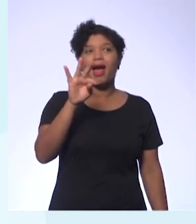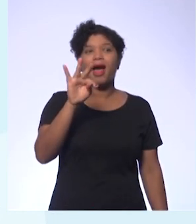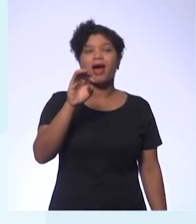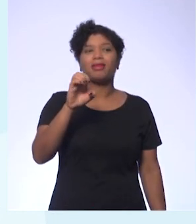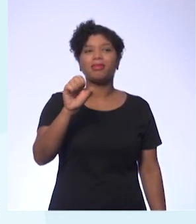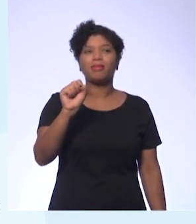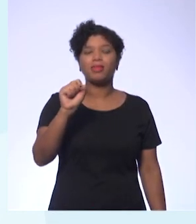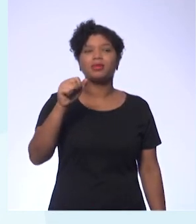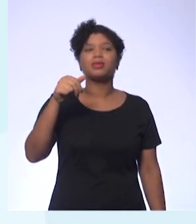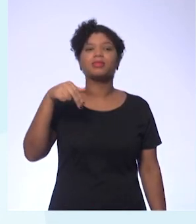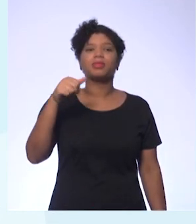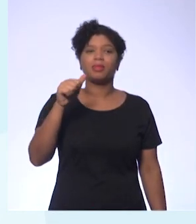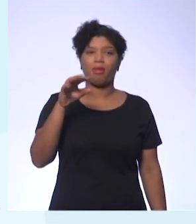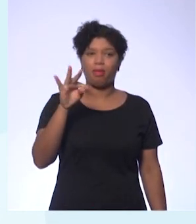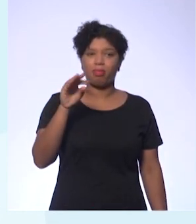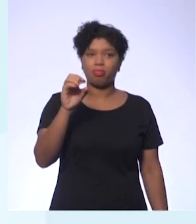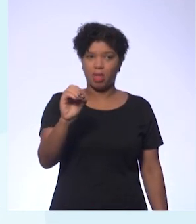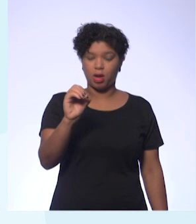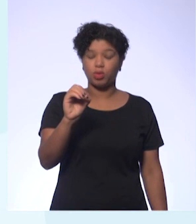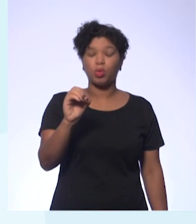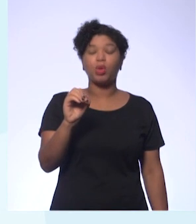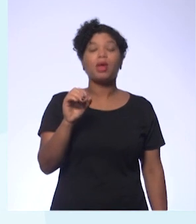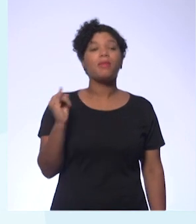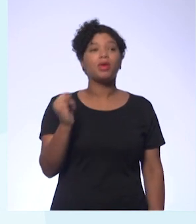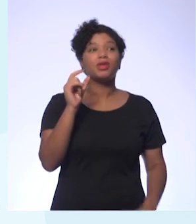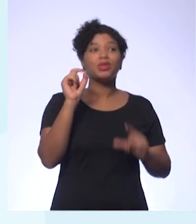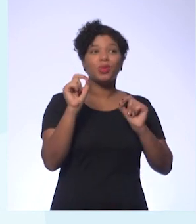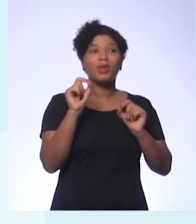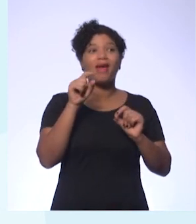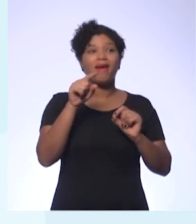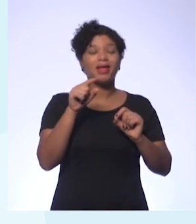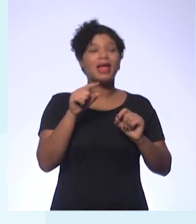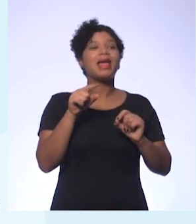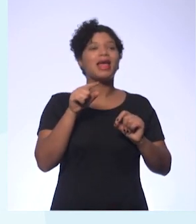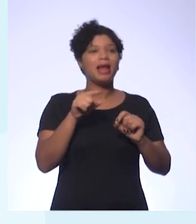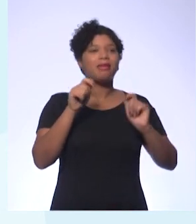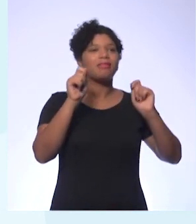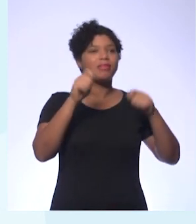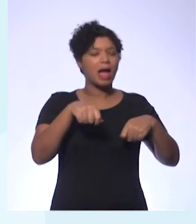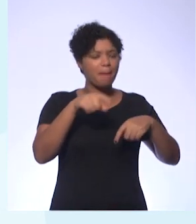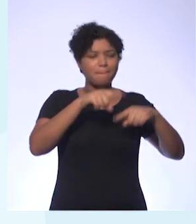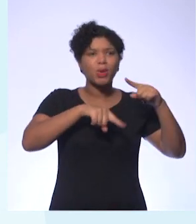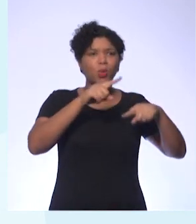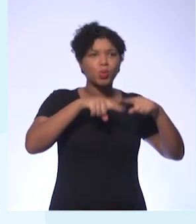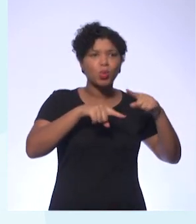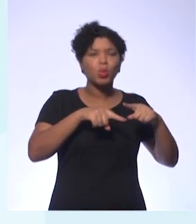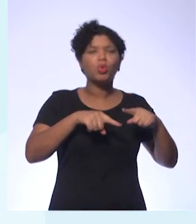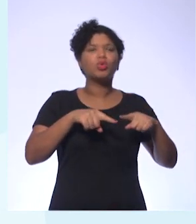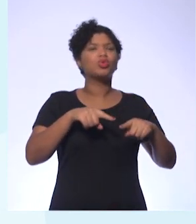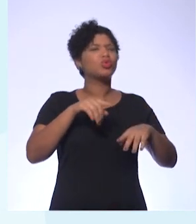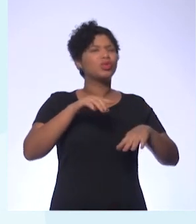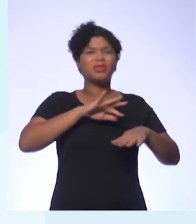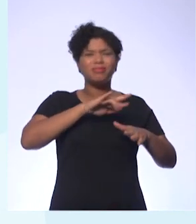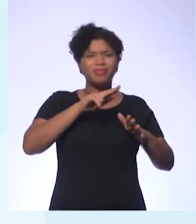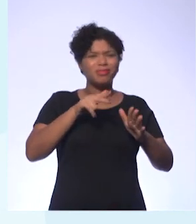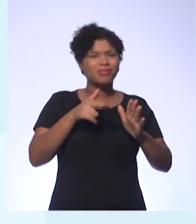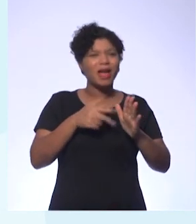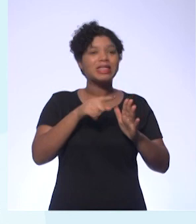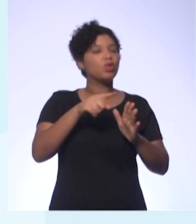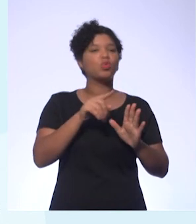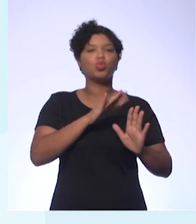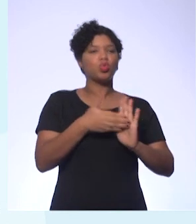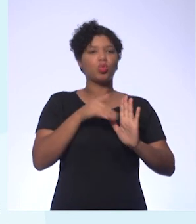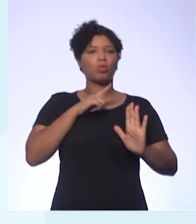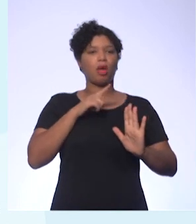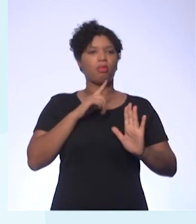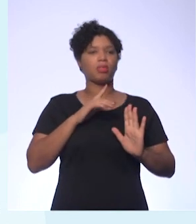e a matéria-prima, isso é muito importante. O trabalhador controla a qualidade, a quantidade, as vendas e o lucro. A partir do momento que o